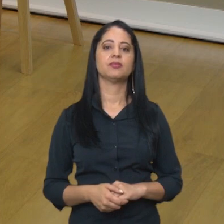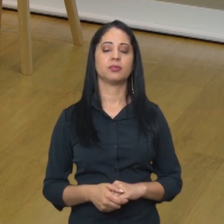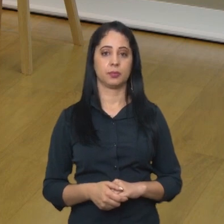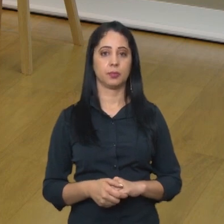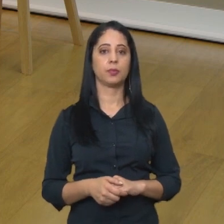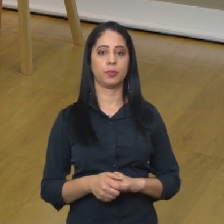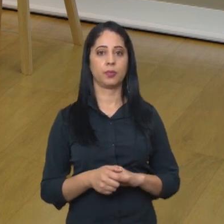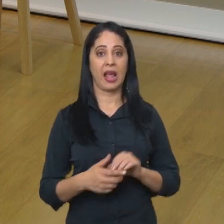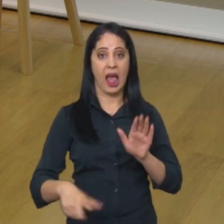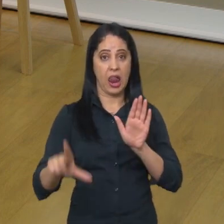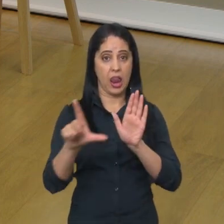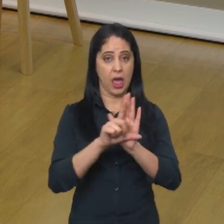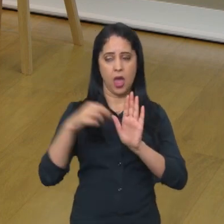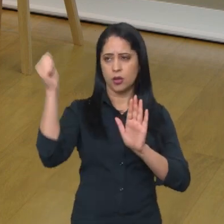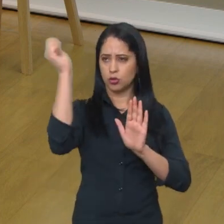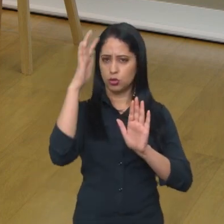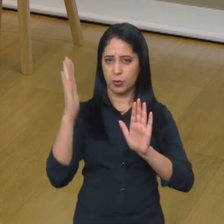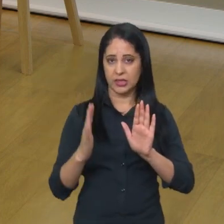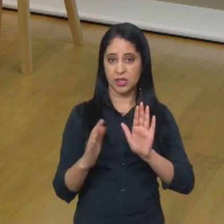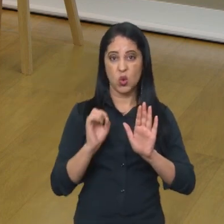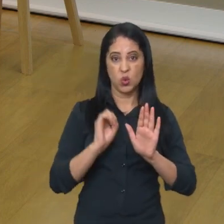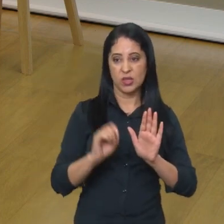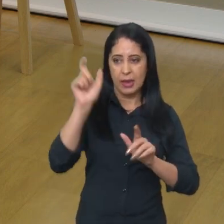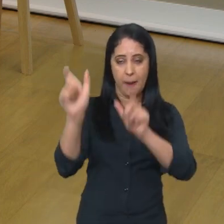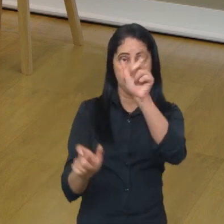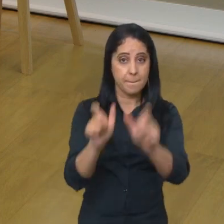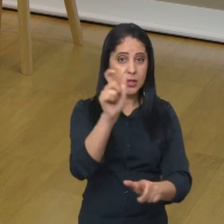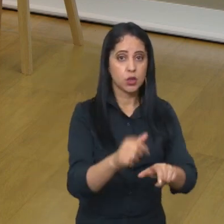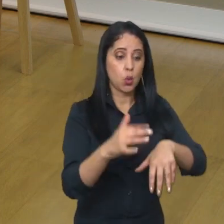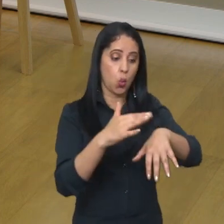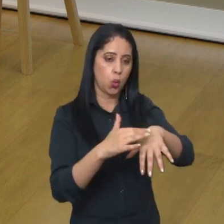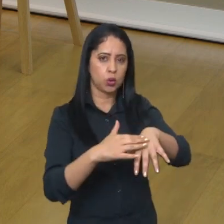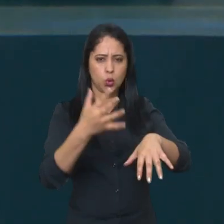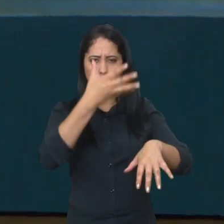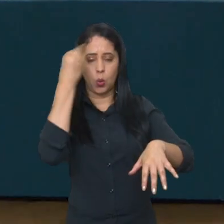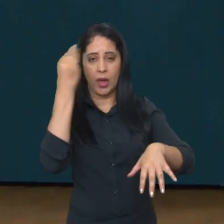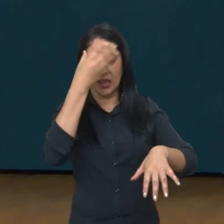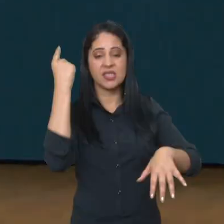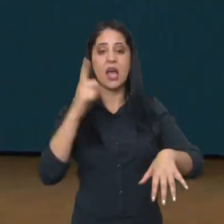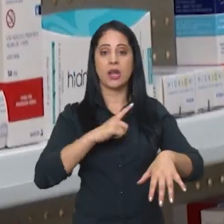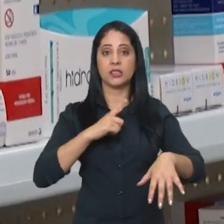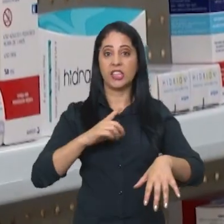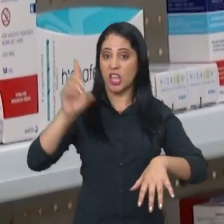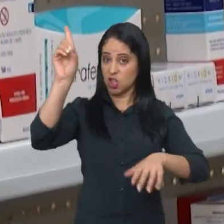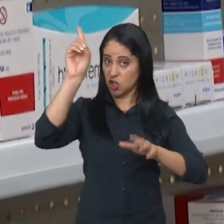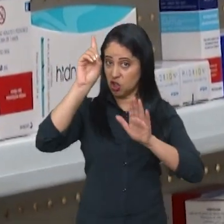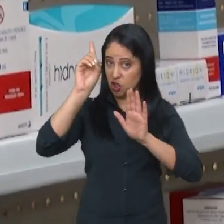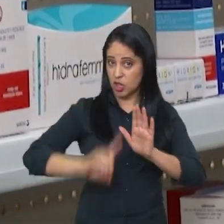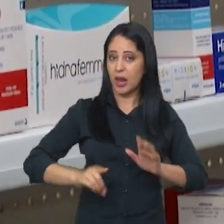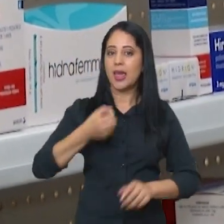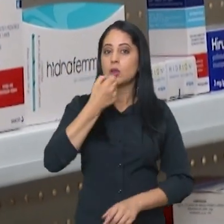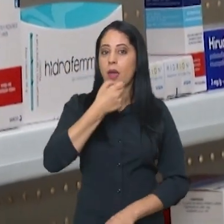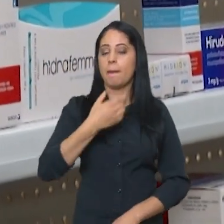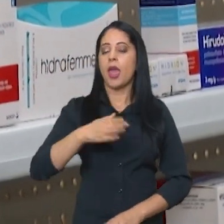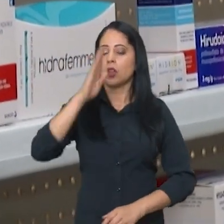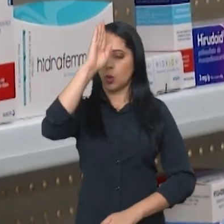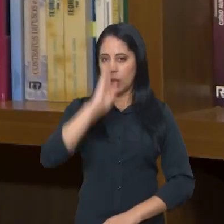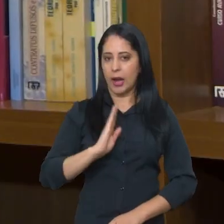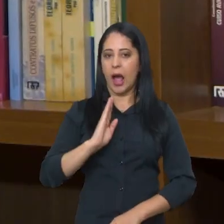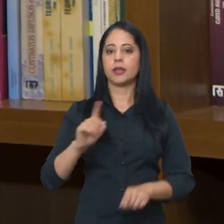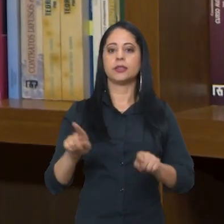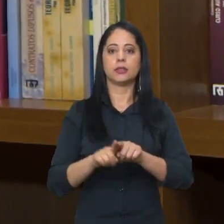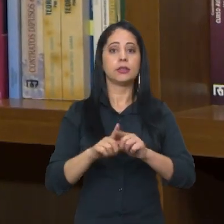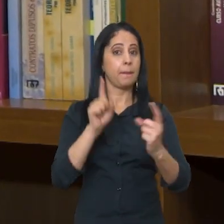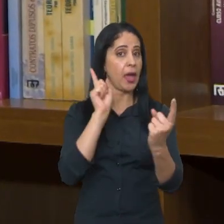De acordo com a legislação brasileira, as pessoas com doença de Alzheimer têm direito à assistência médica e a medicamentos gratuitos.